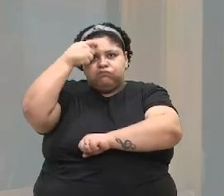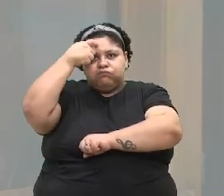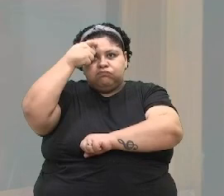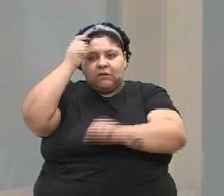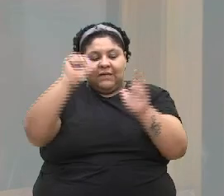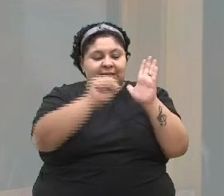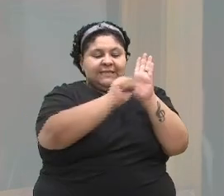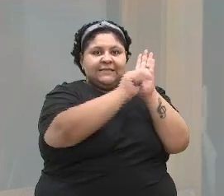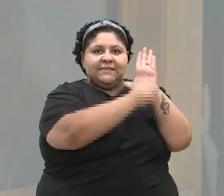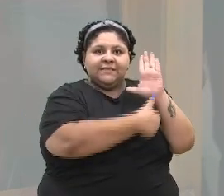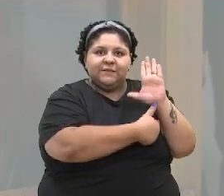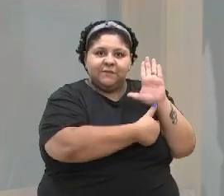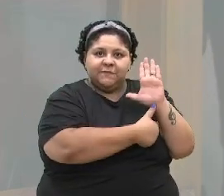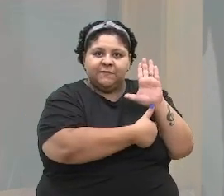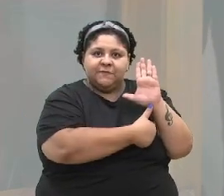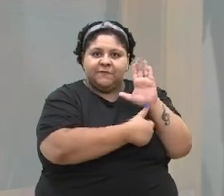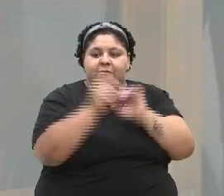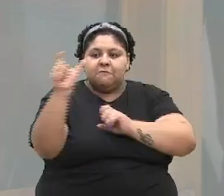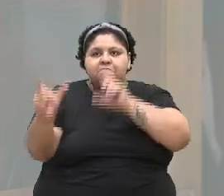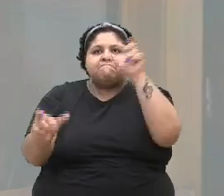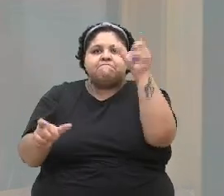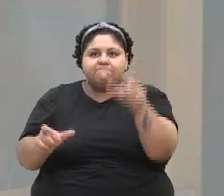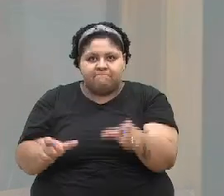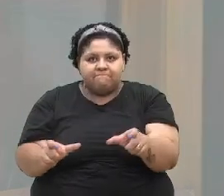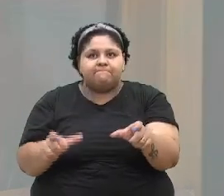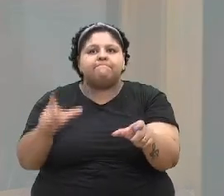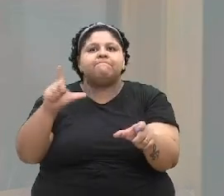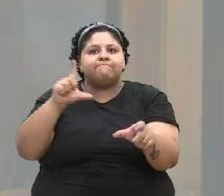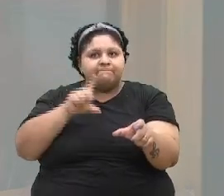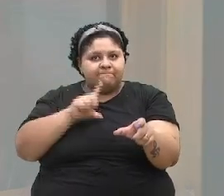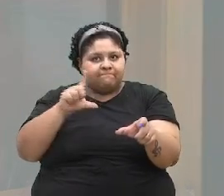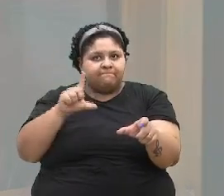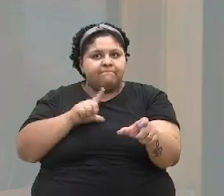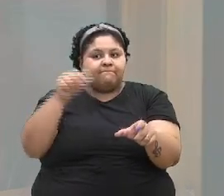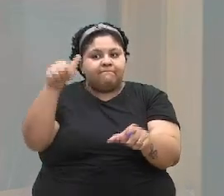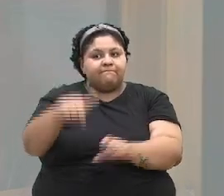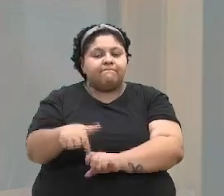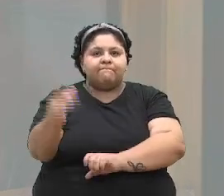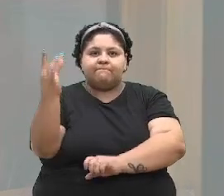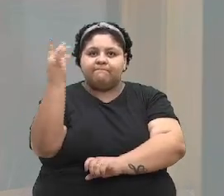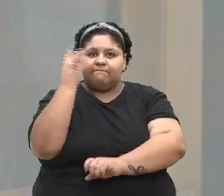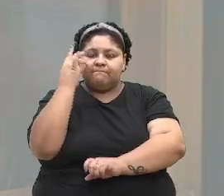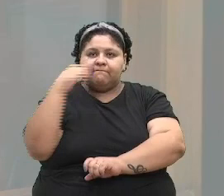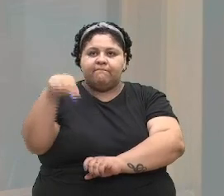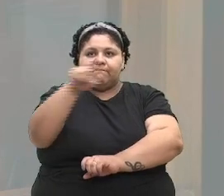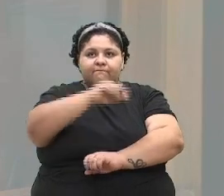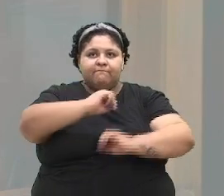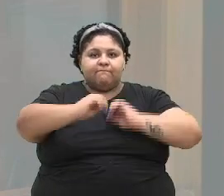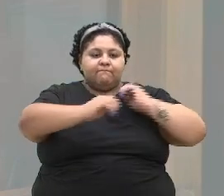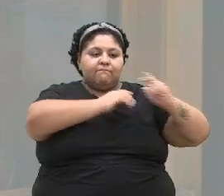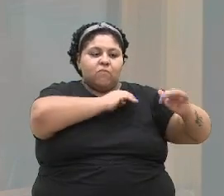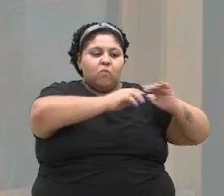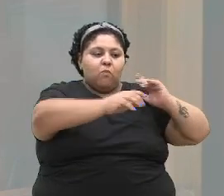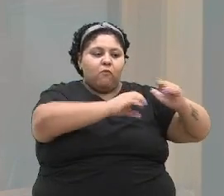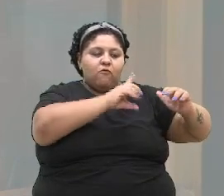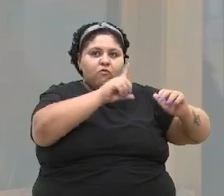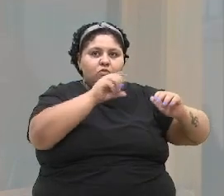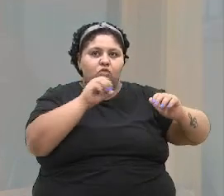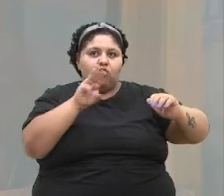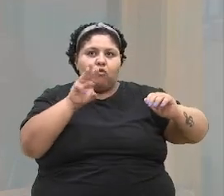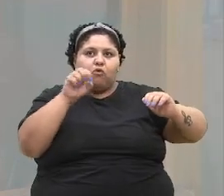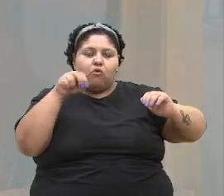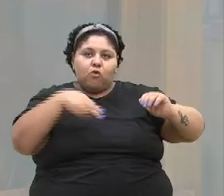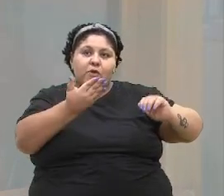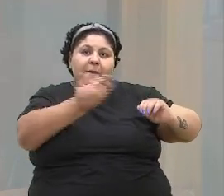Síndrome de Down, as pessoas com síndrome de Down aqui presentes. Somos do Movimento Down e Amigos 21